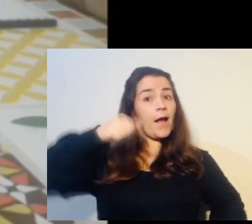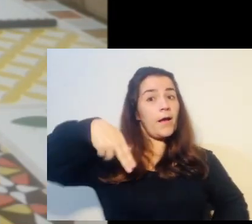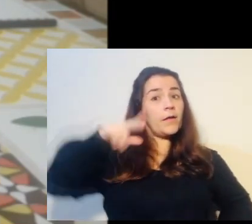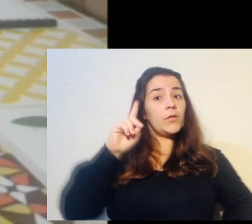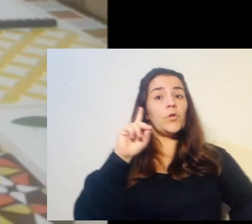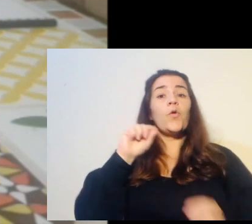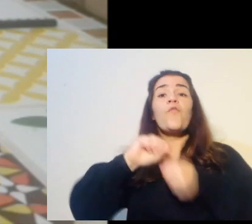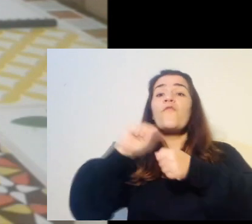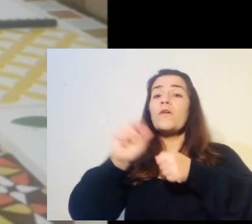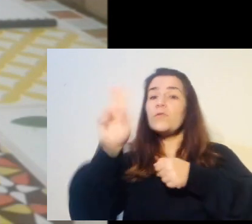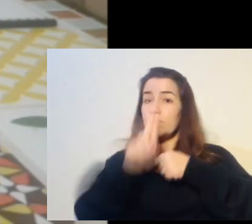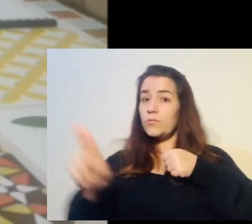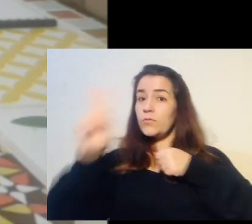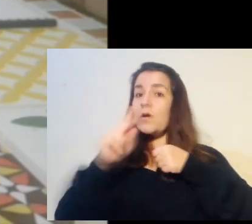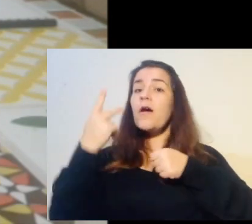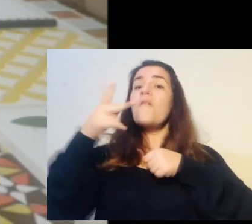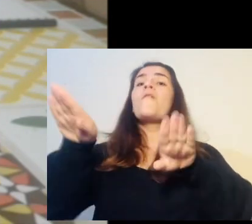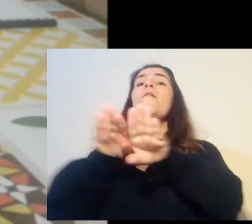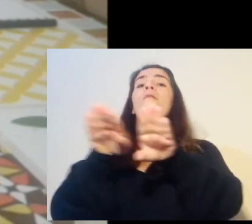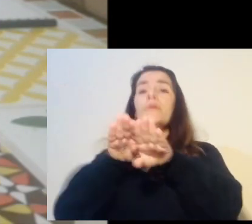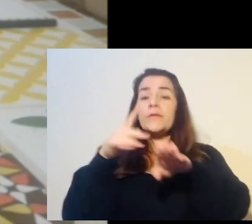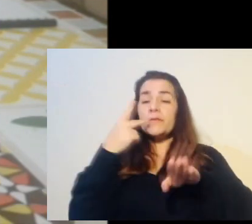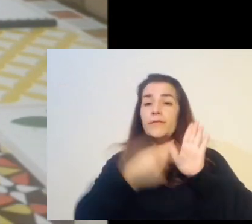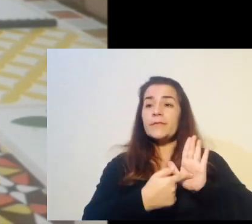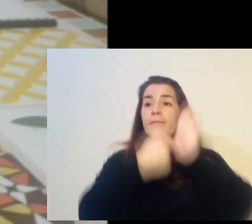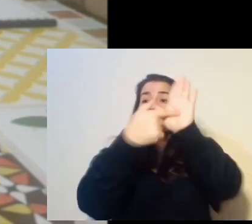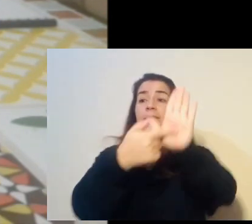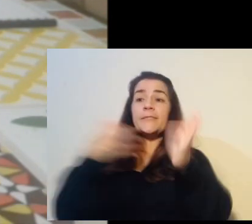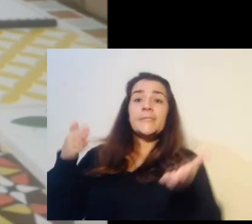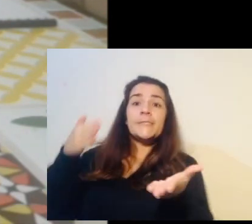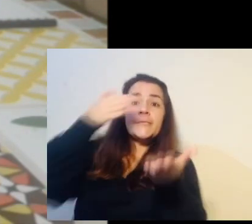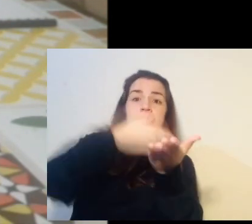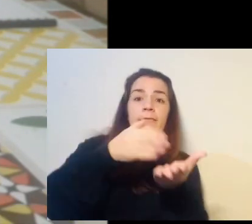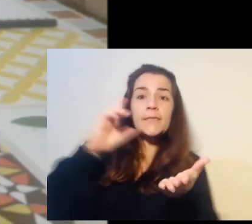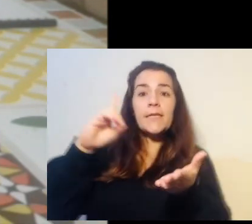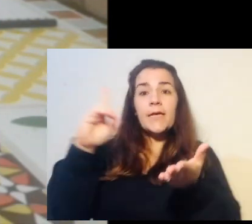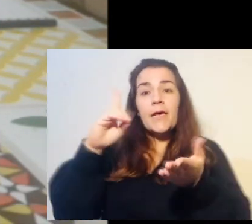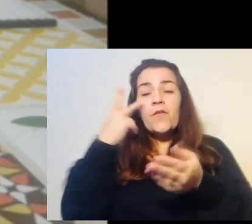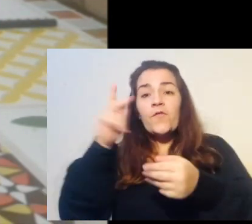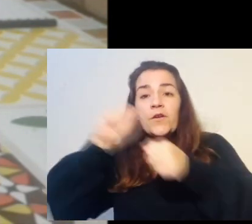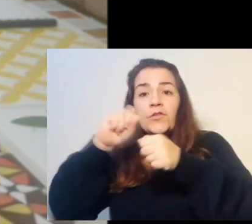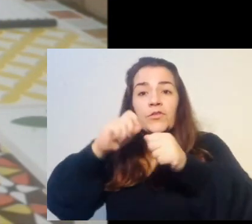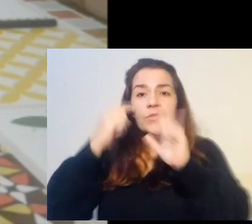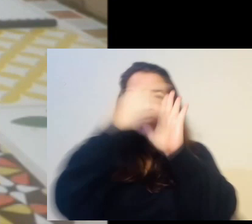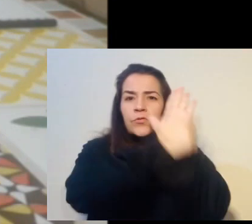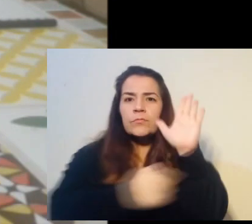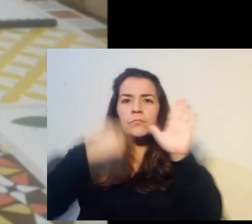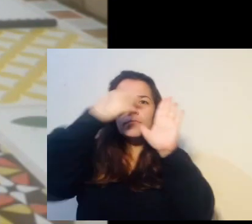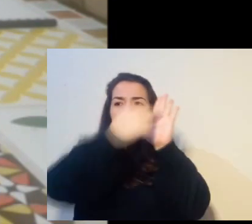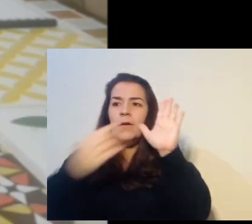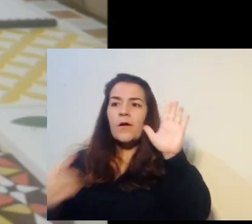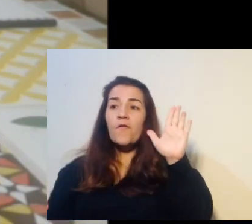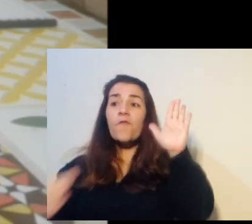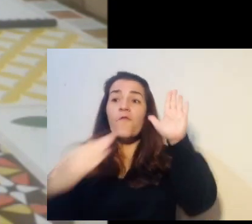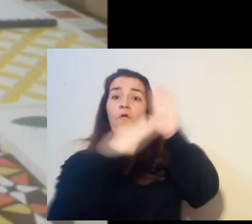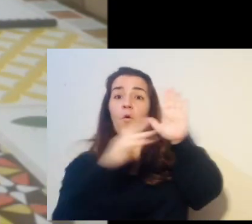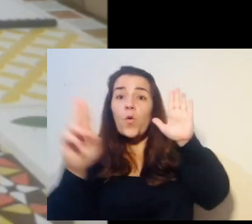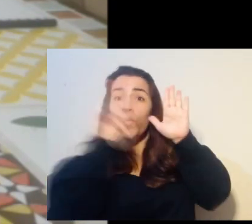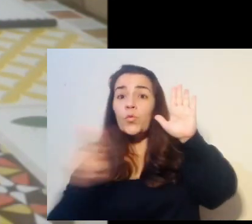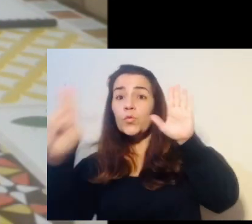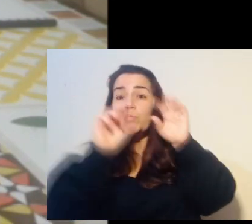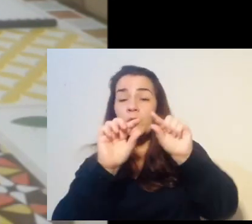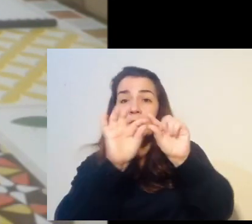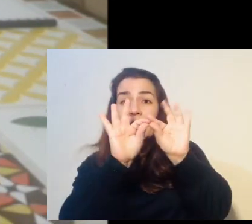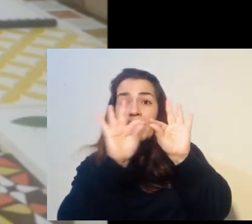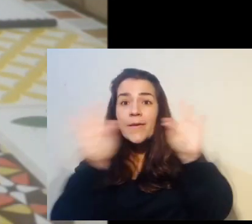for usar, né? E também que ela entre dentro do diâmetro, porque essa vara vai ser que a gente vai usar